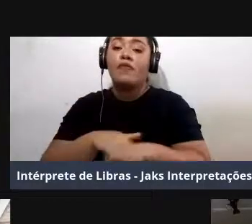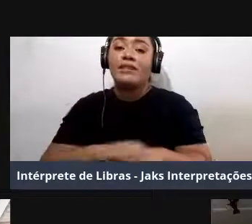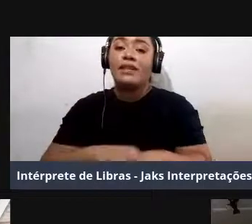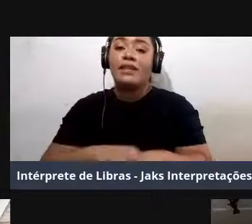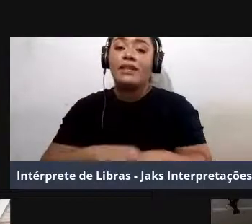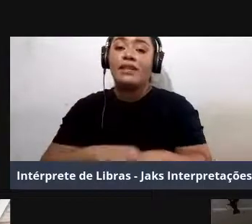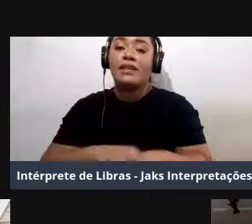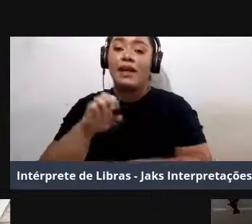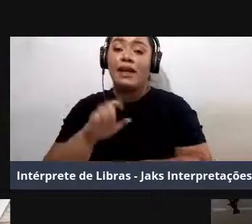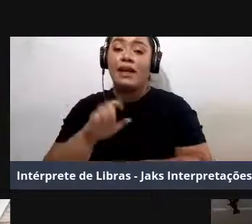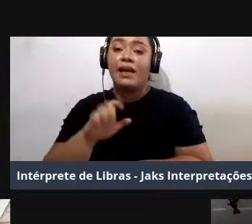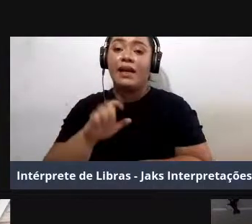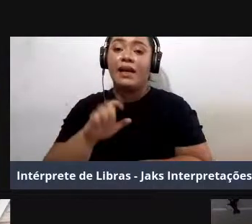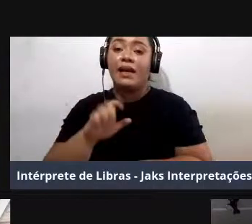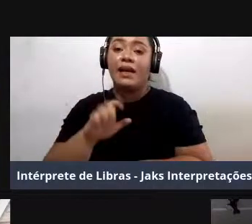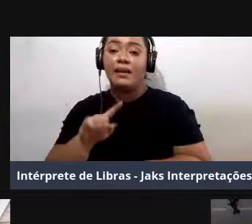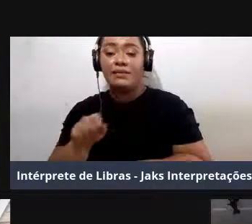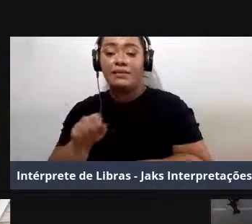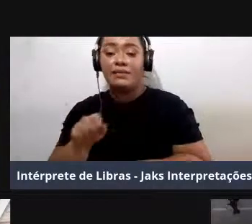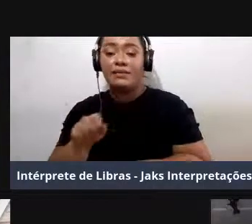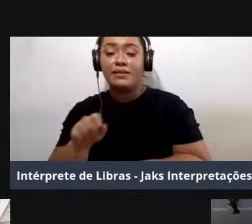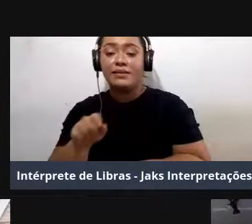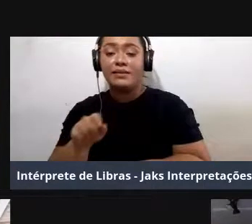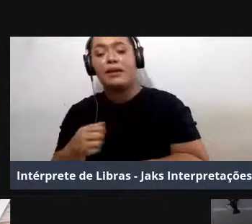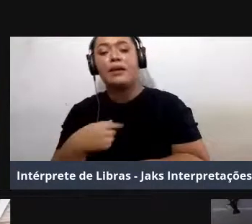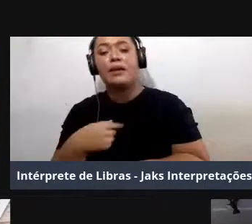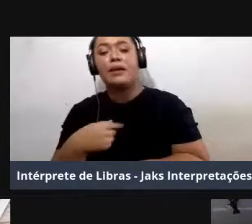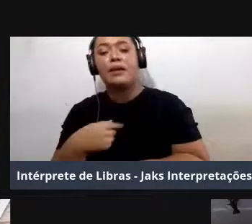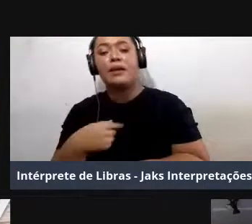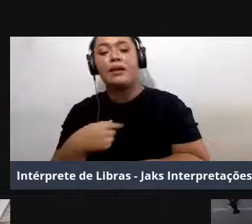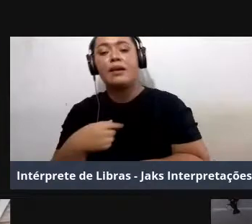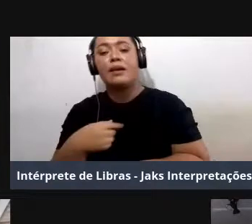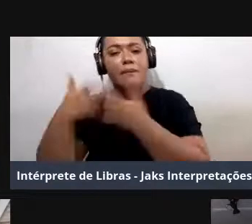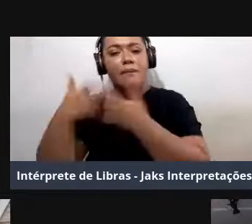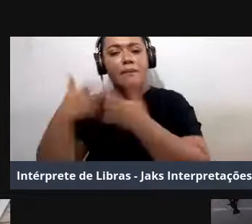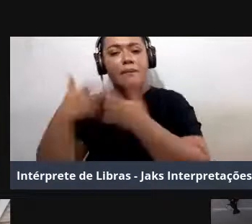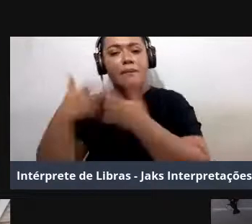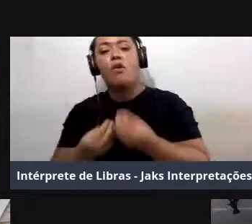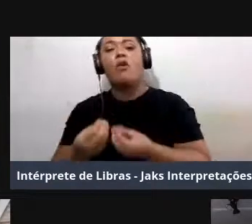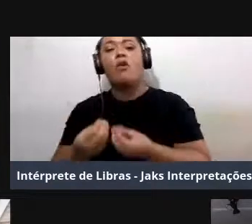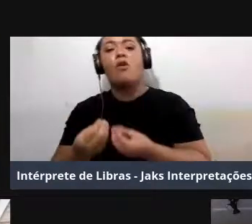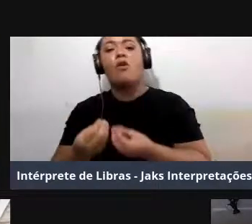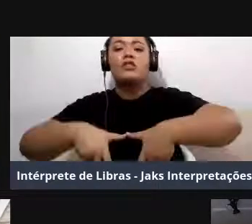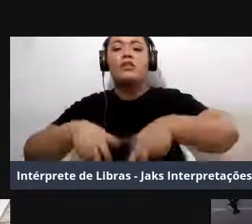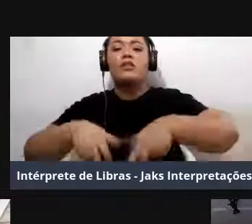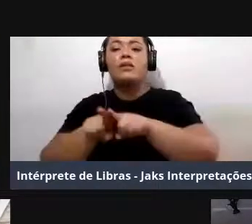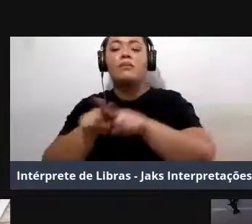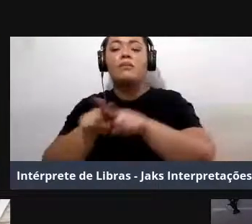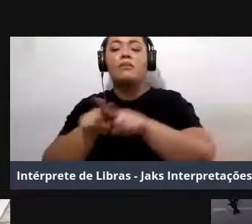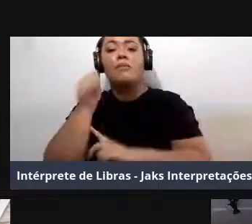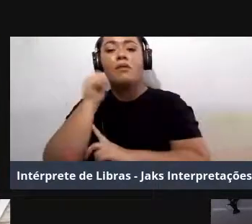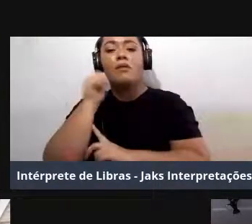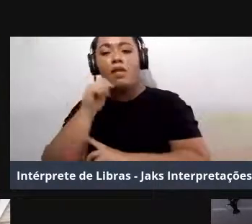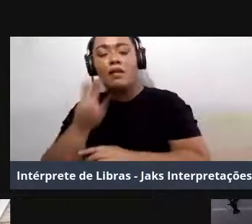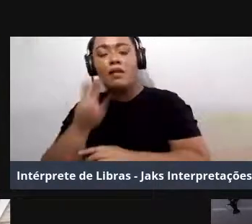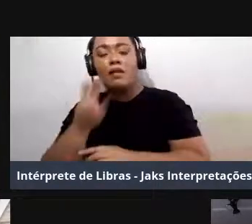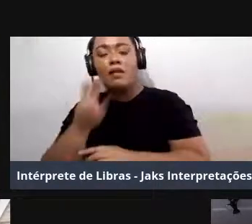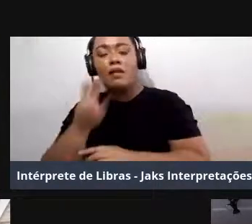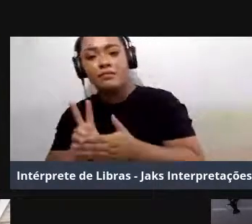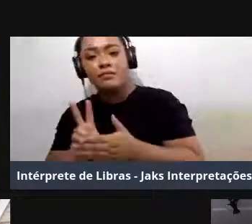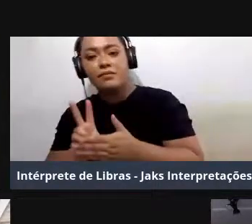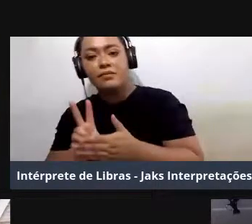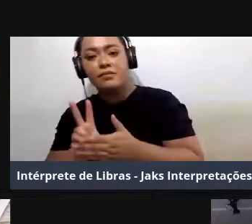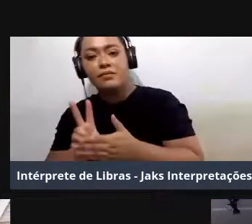indígenas, conversando com a Divinha, Dora Pancararu, maravilhosa, que não falta